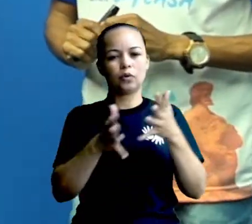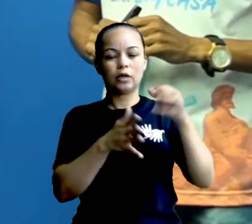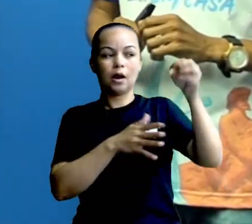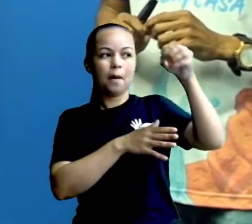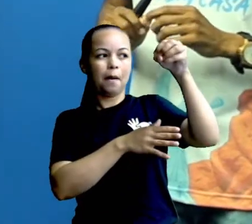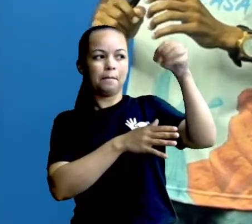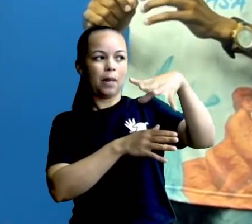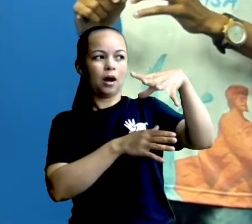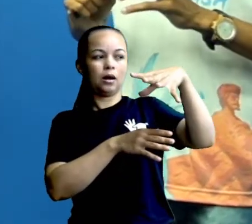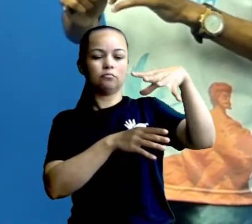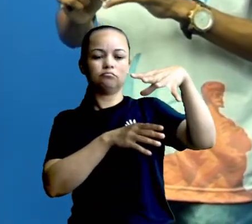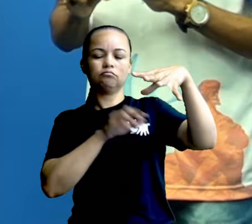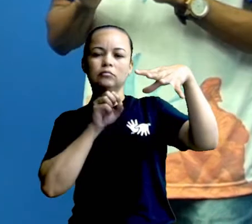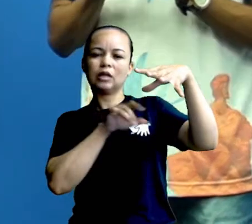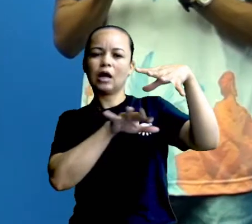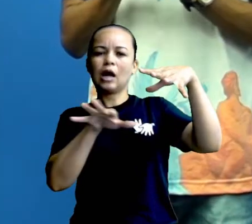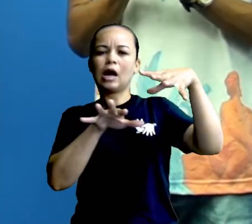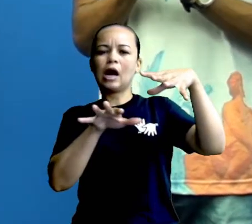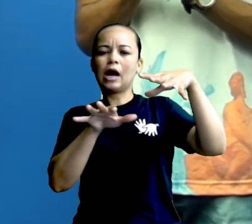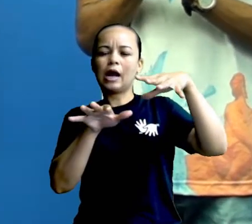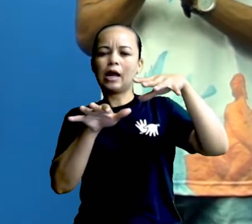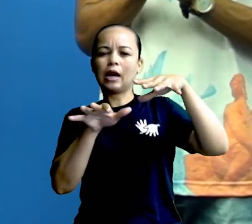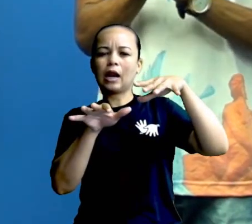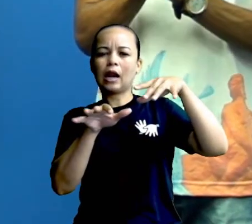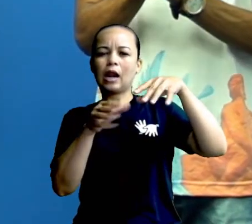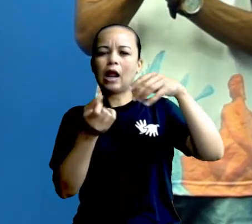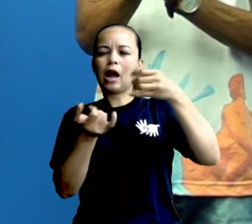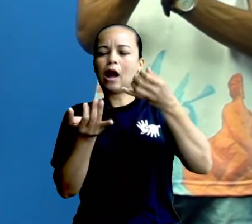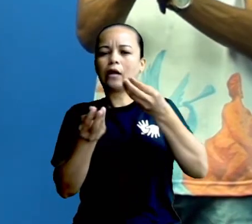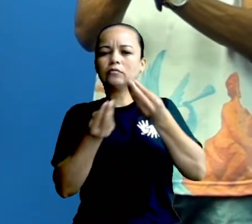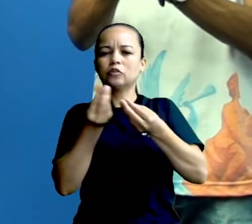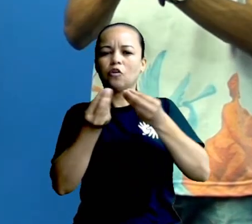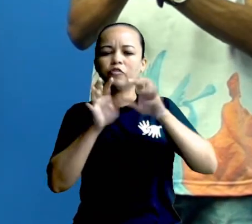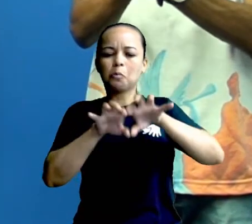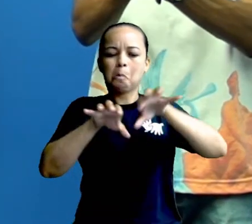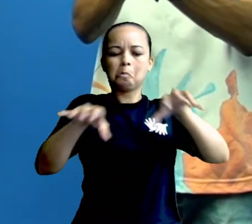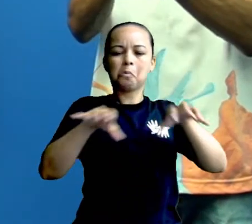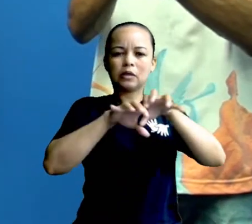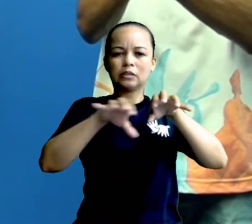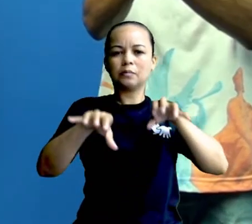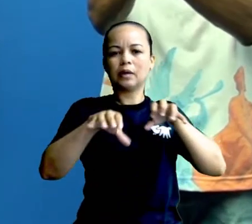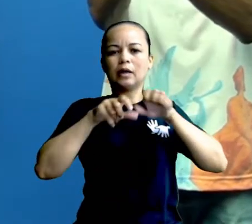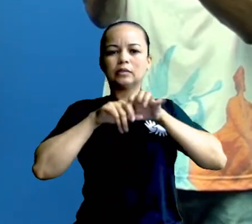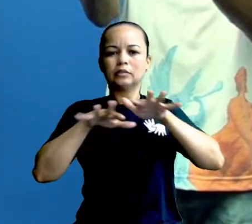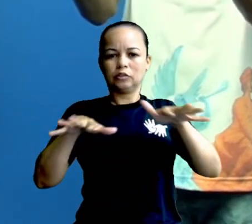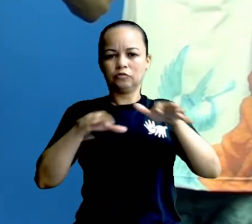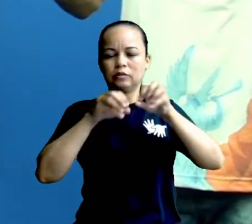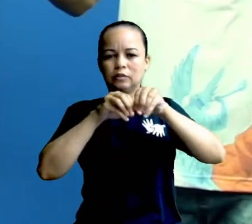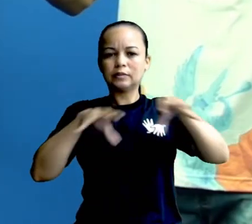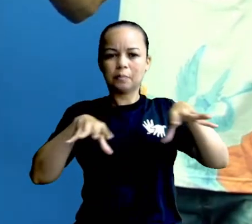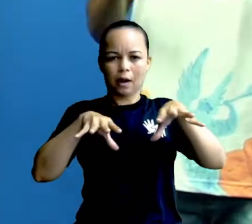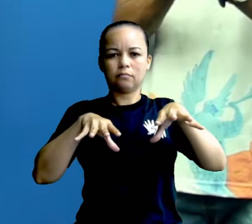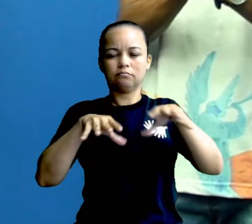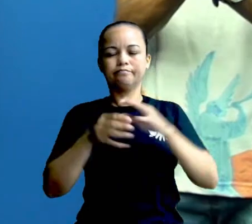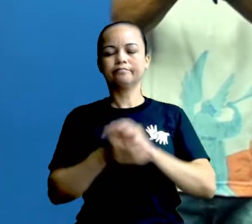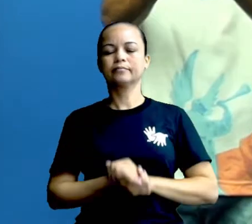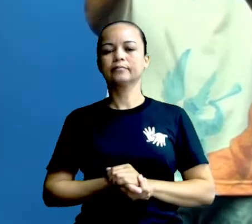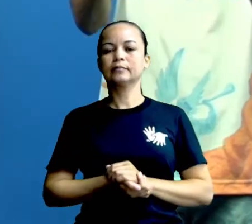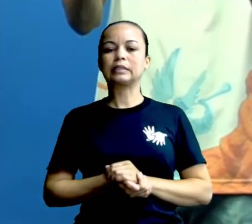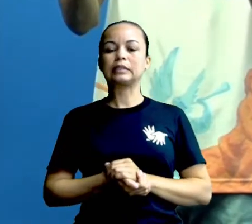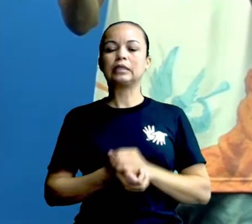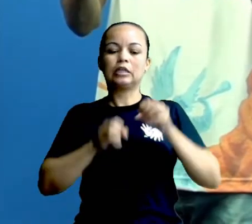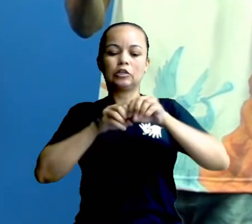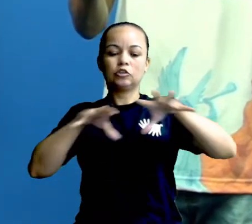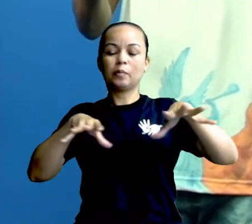prisma, tá? Essa luz, ela sofre uma decomposição, uma separação, uma dispersão, se